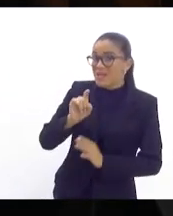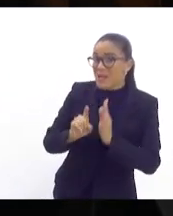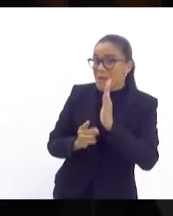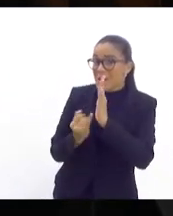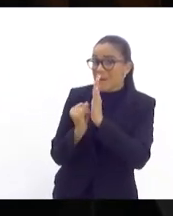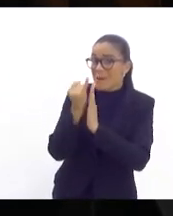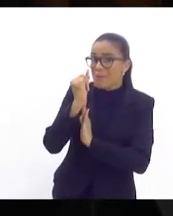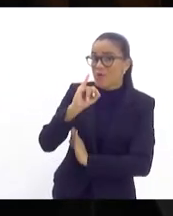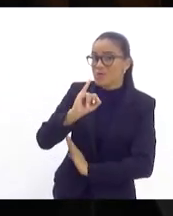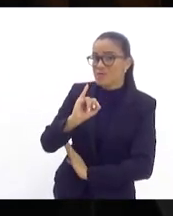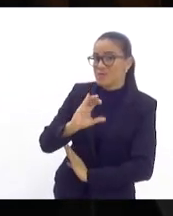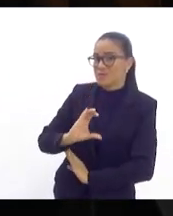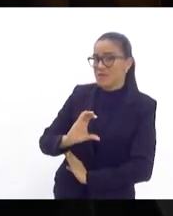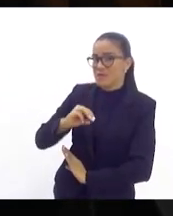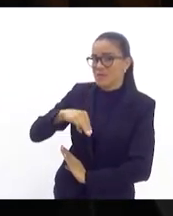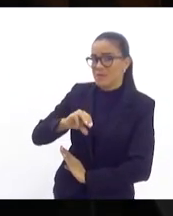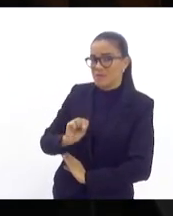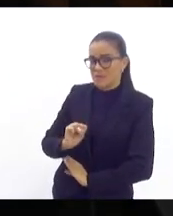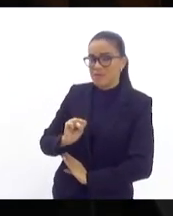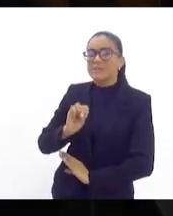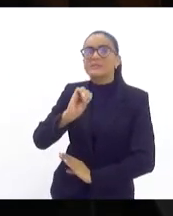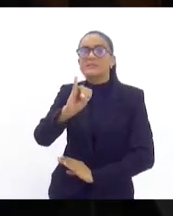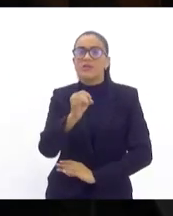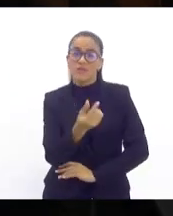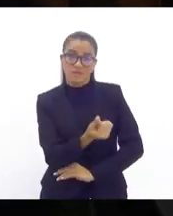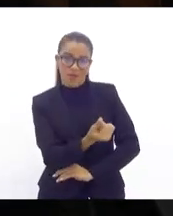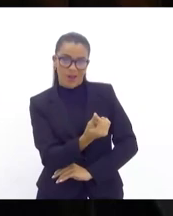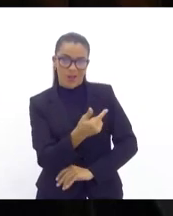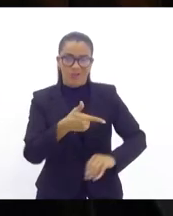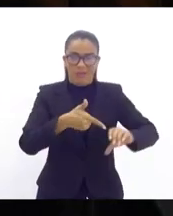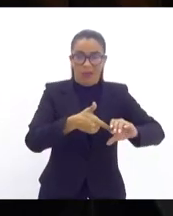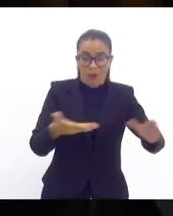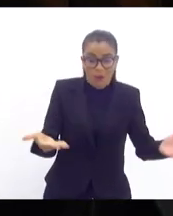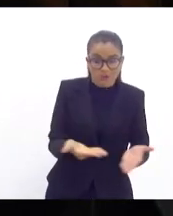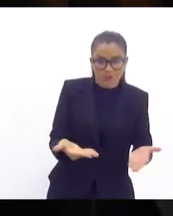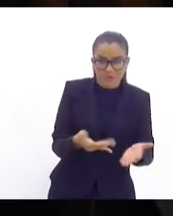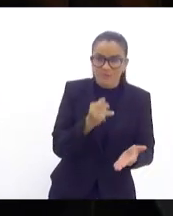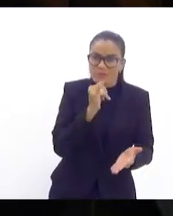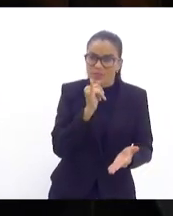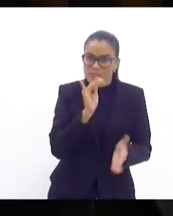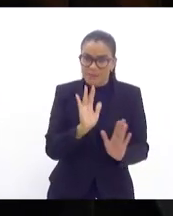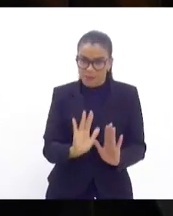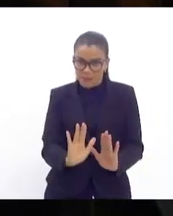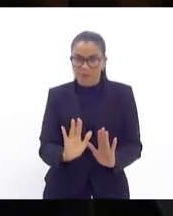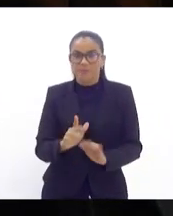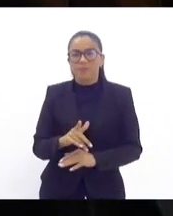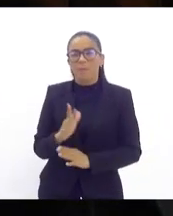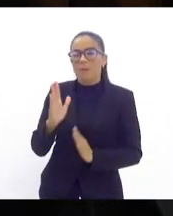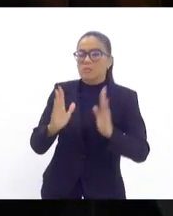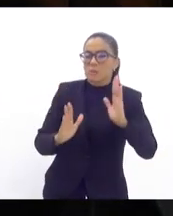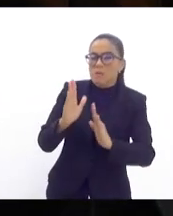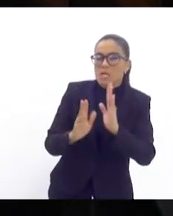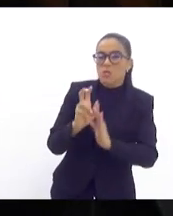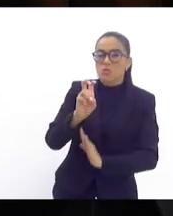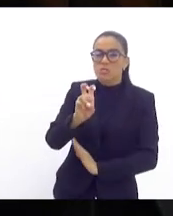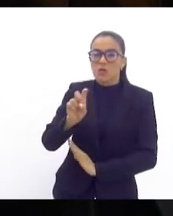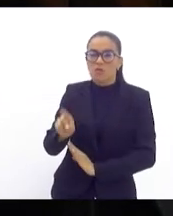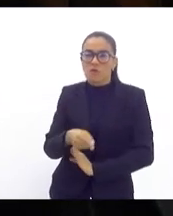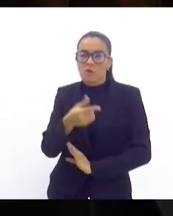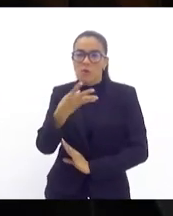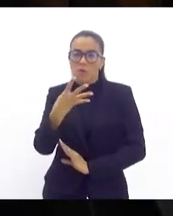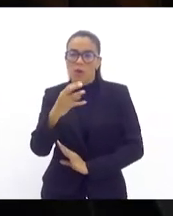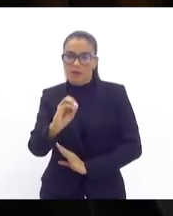ICMS se eu pegar o preço da gasolina hoje em torno de 5 e